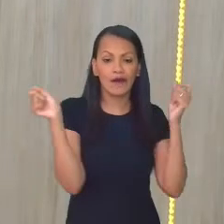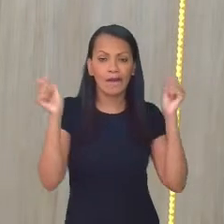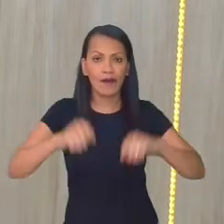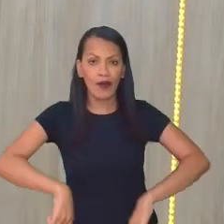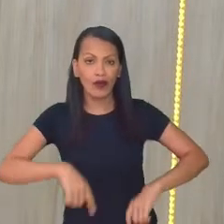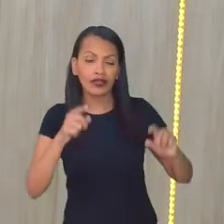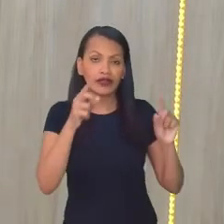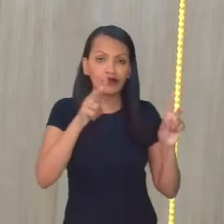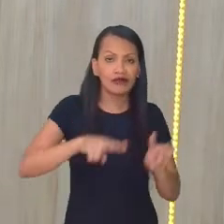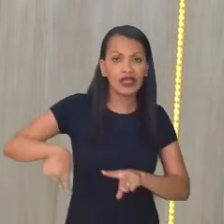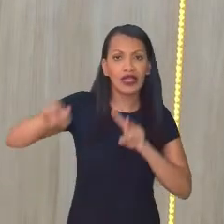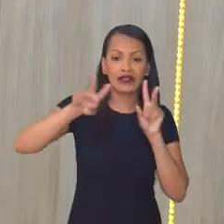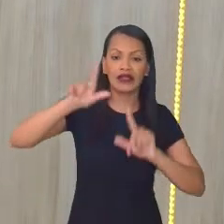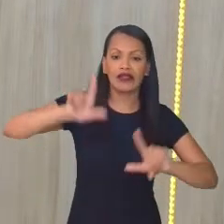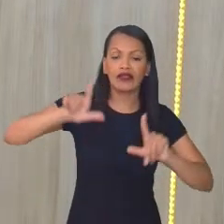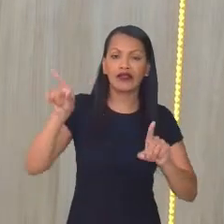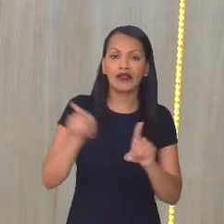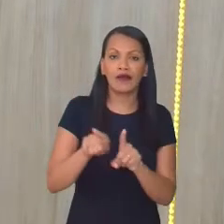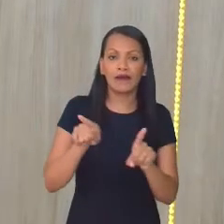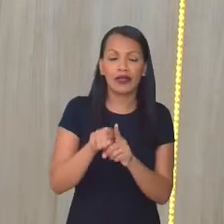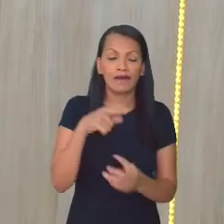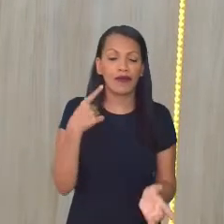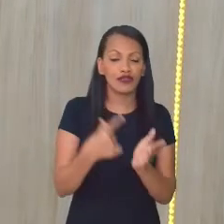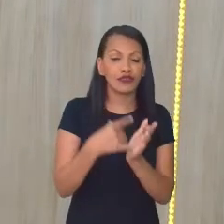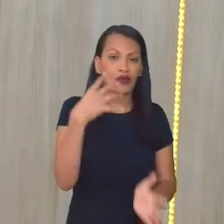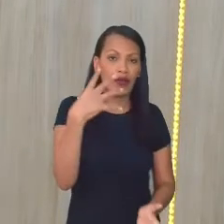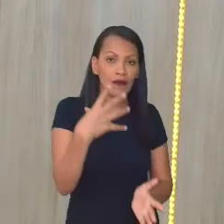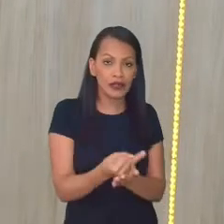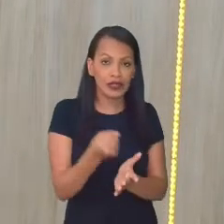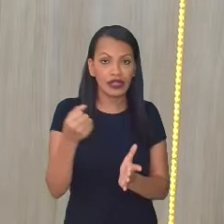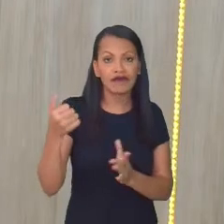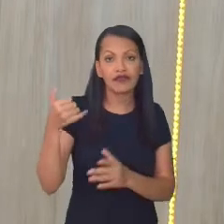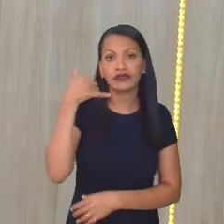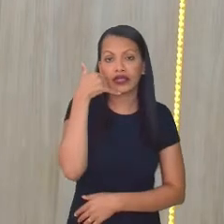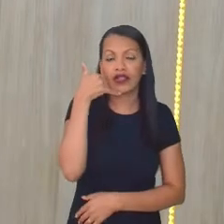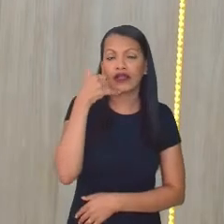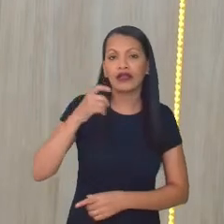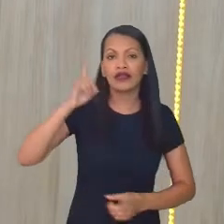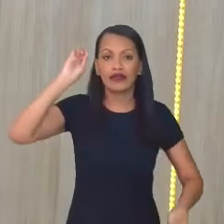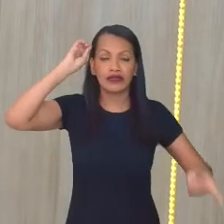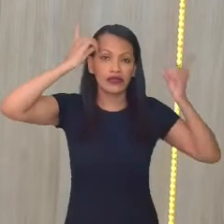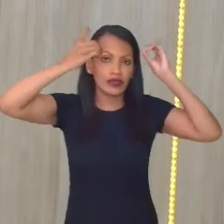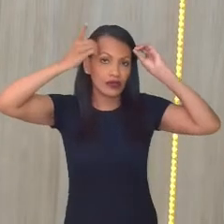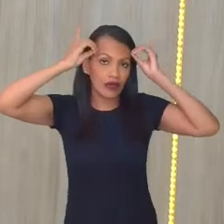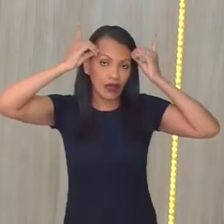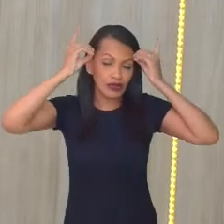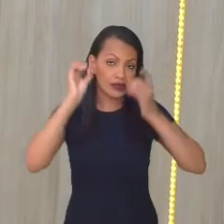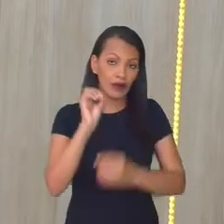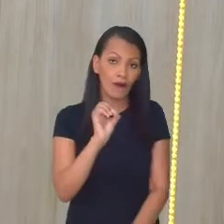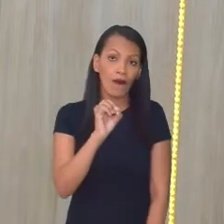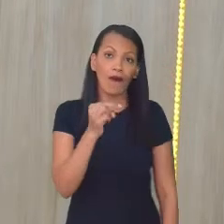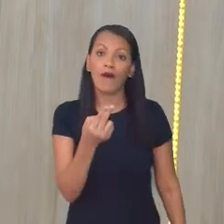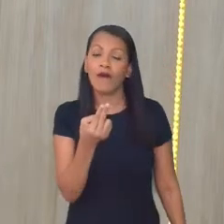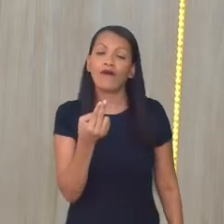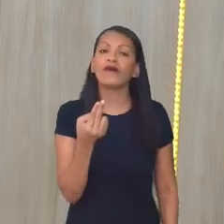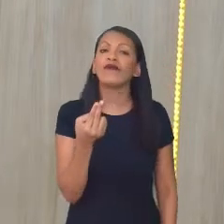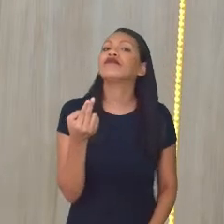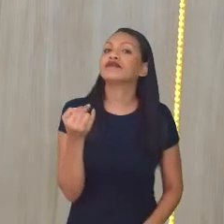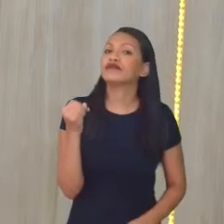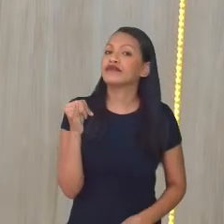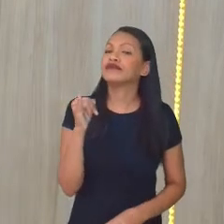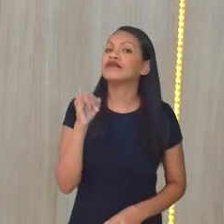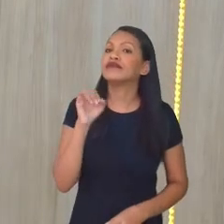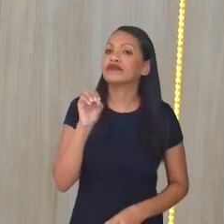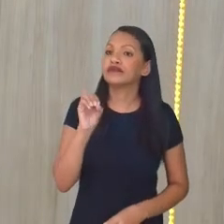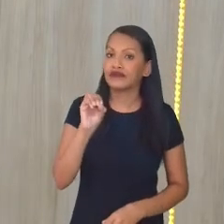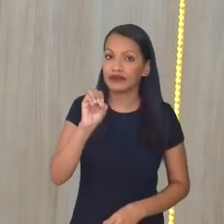na TV ou baixar o aplicativo com o celular iOS ou Android, que vai aparecer aí o QR Code